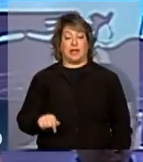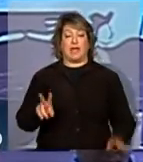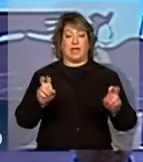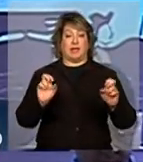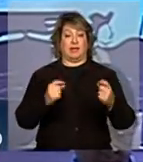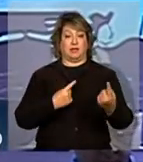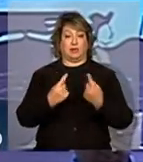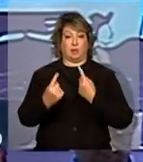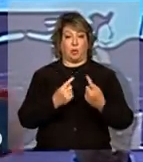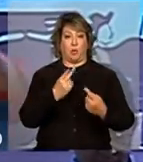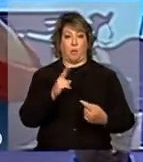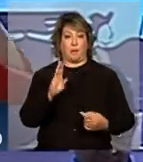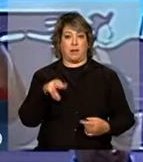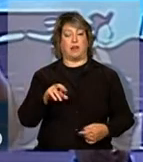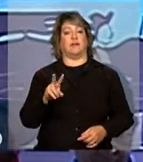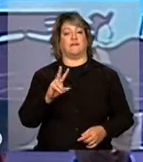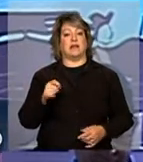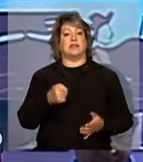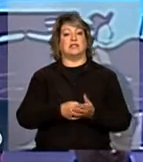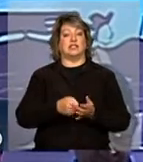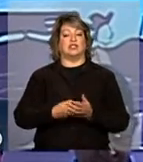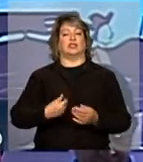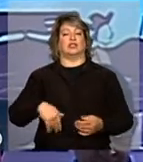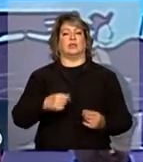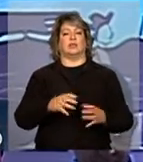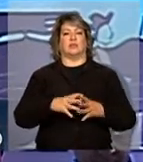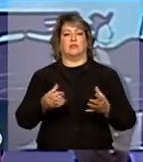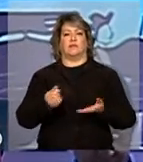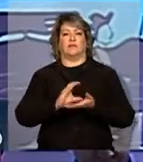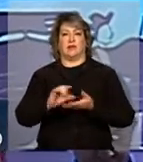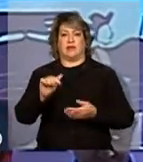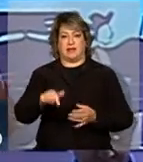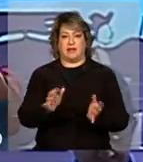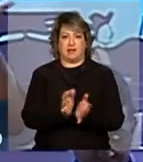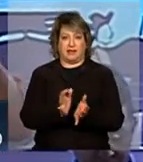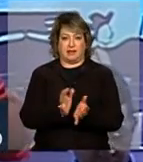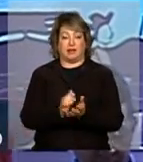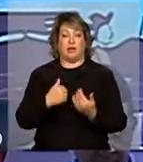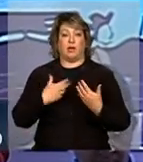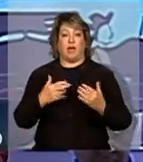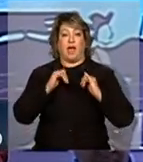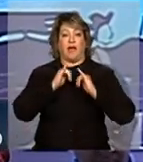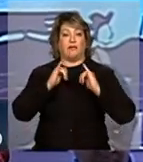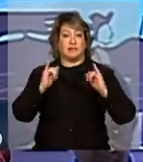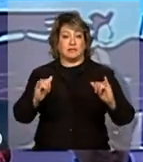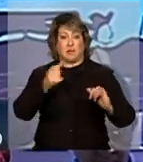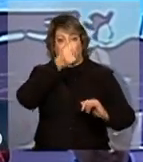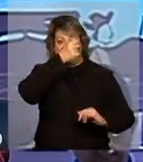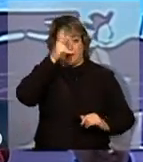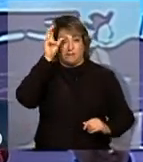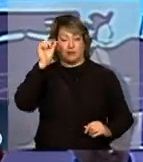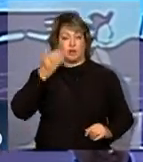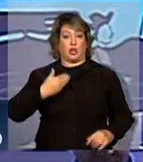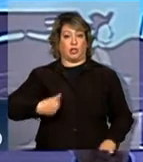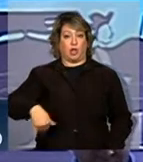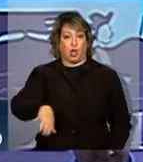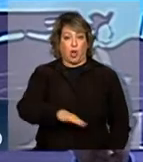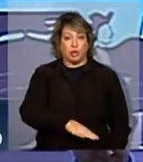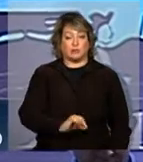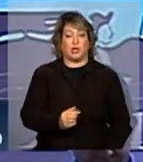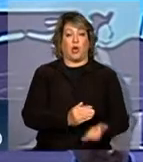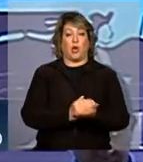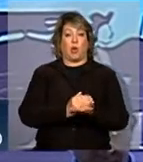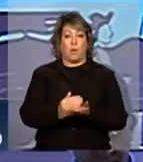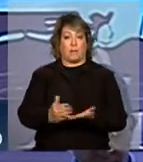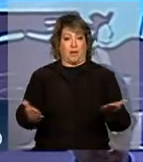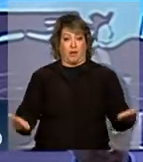vai exigir de nós um grande investimento nessa área. Eu quero avisar os prefeitos que nós, a partir